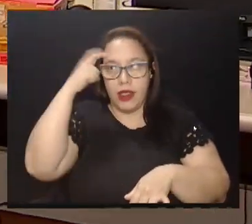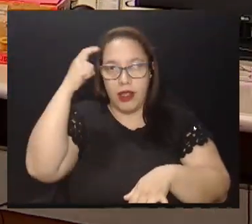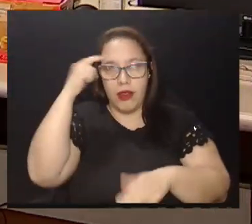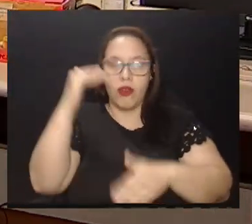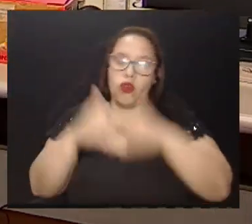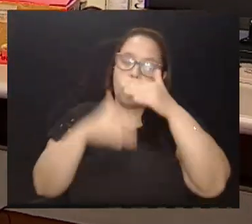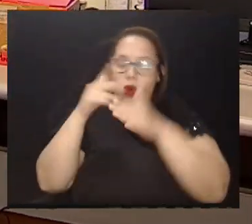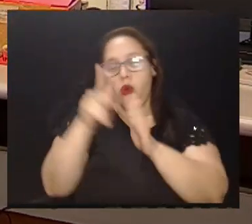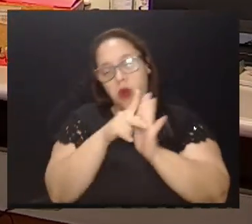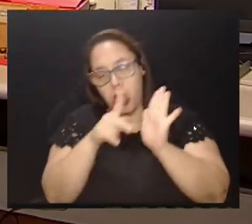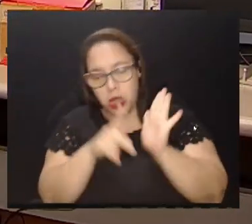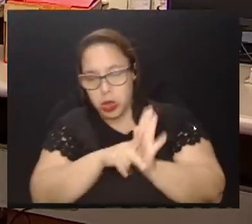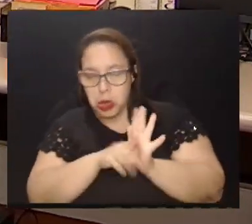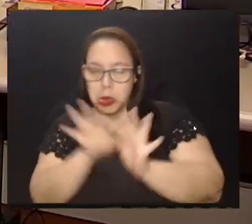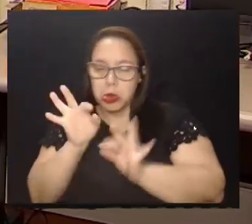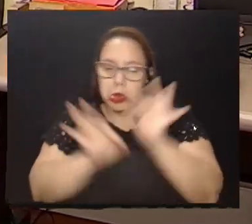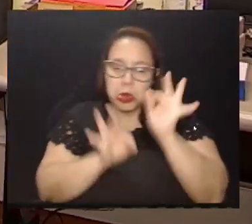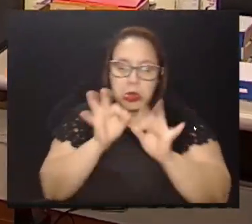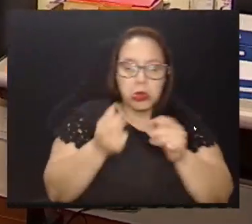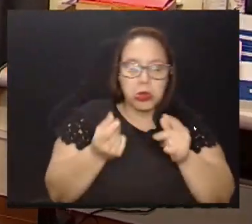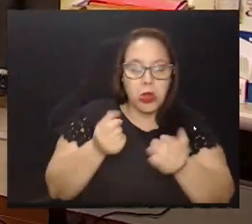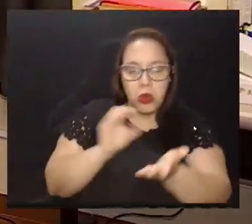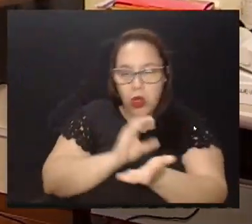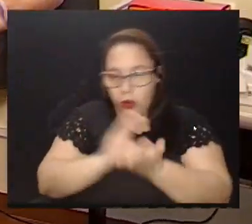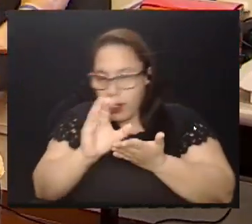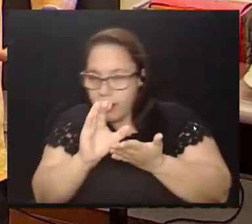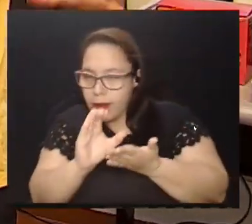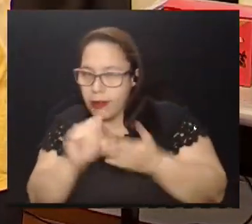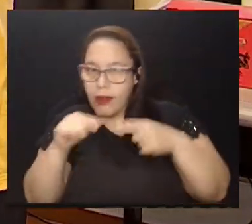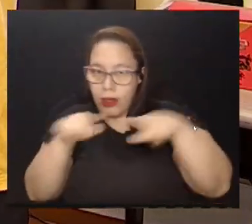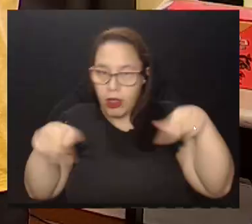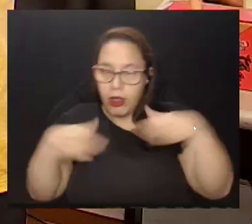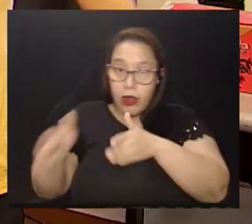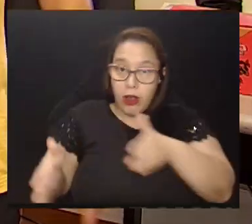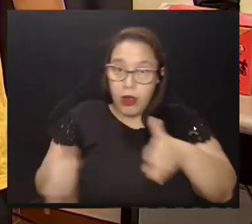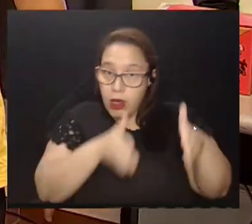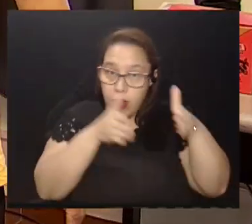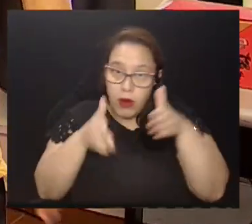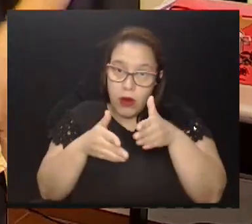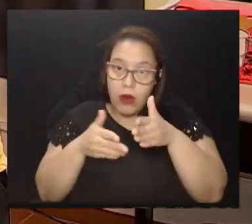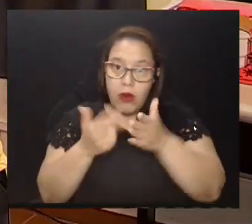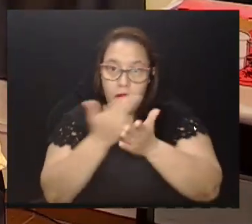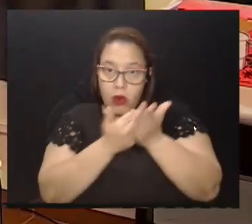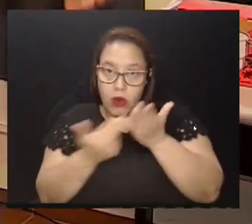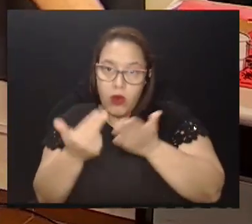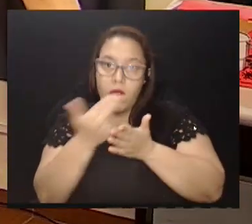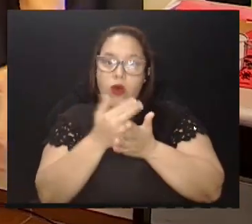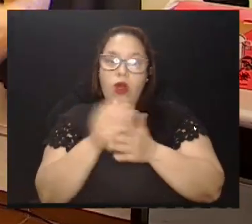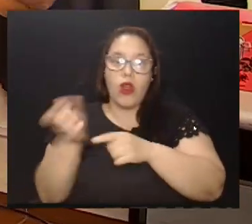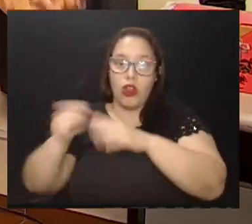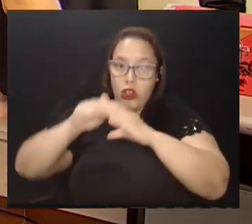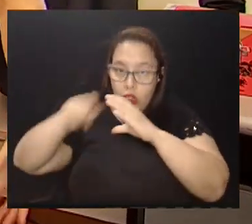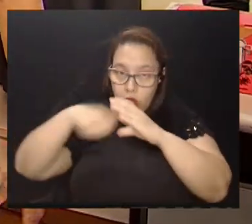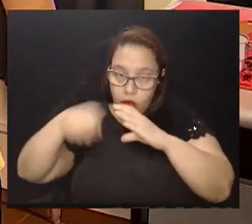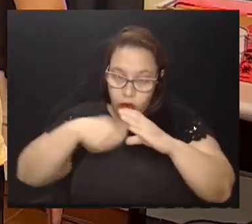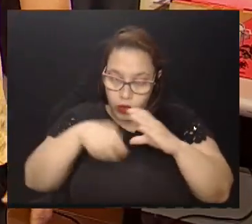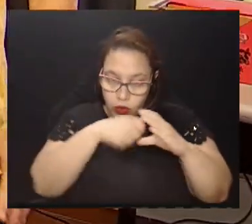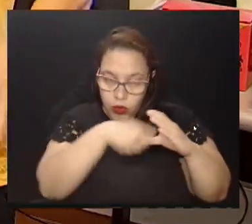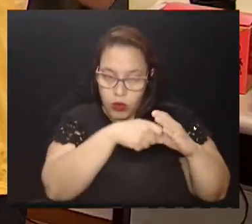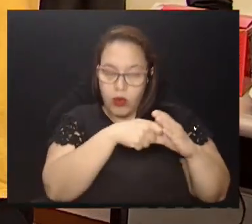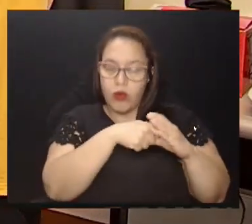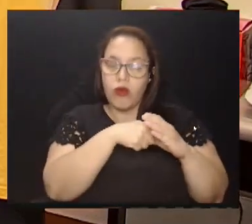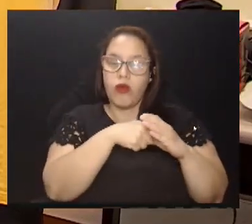consegue o financiamento, a sala de produção faz todo o desenho de produção, a gente filma, né, tem a etapa de filmagem que é mais